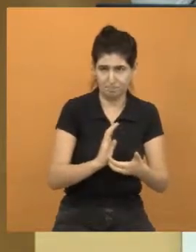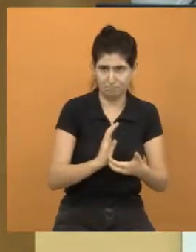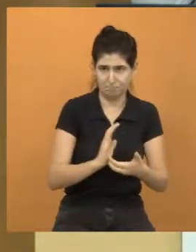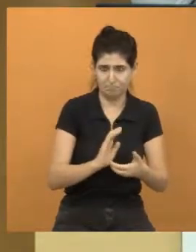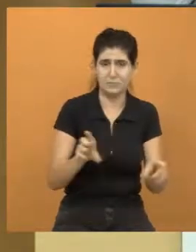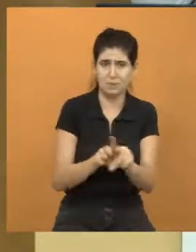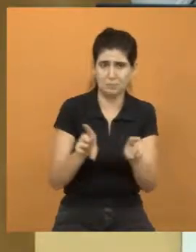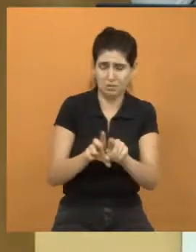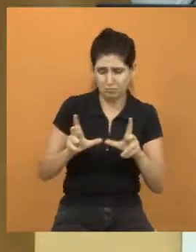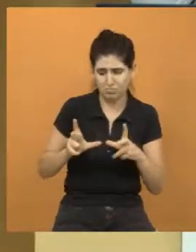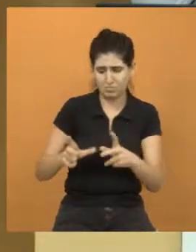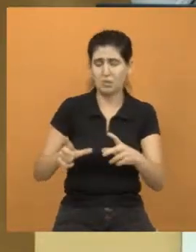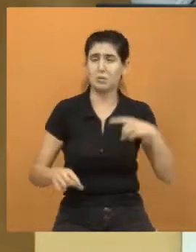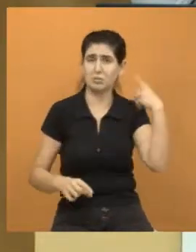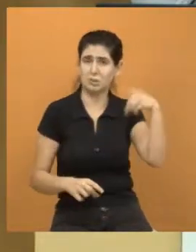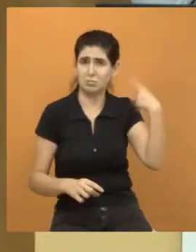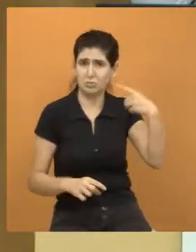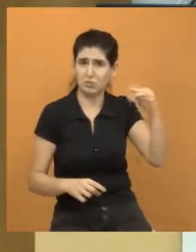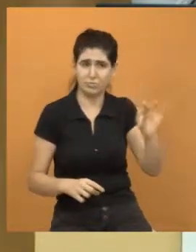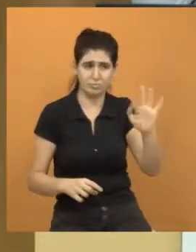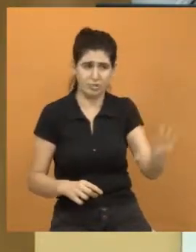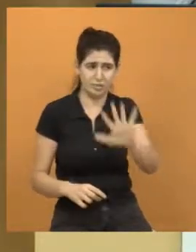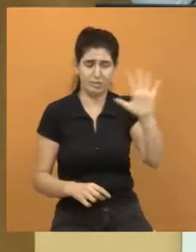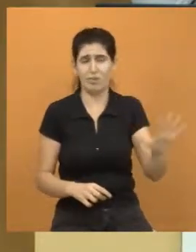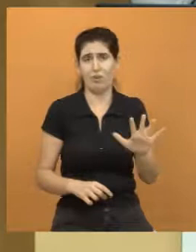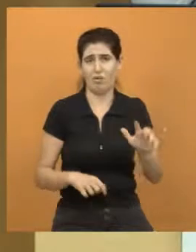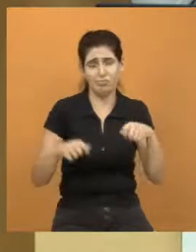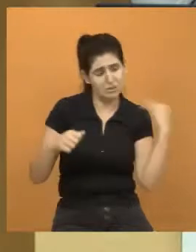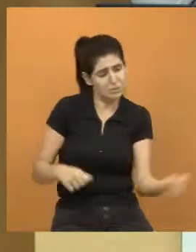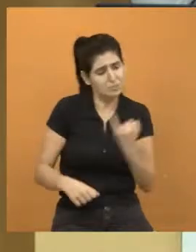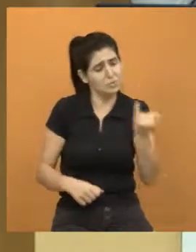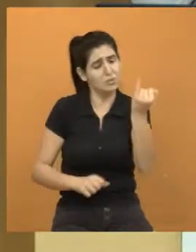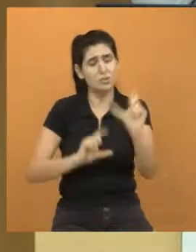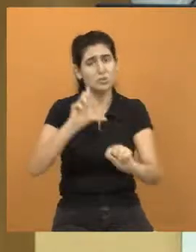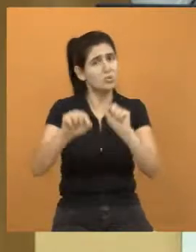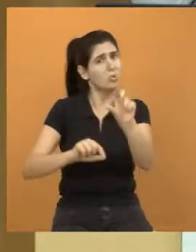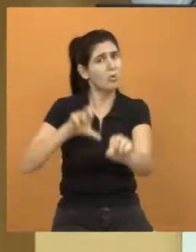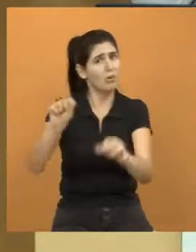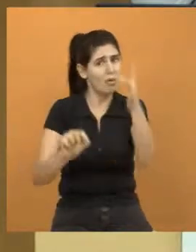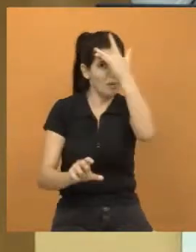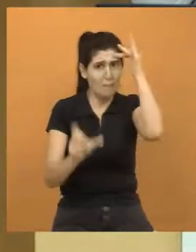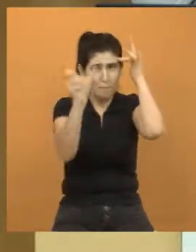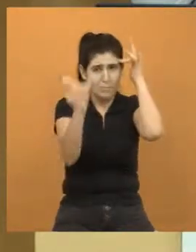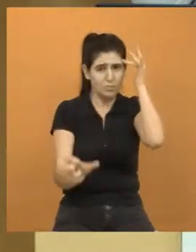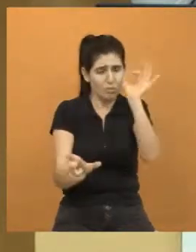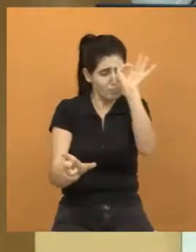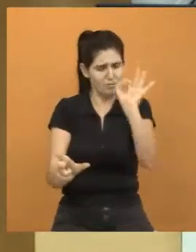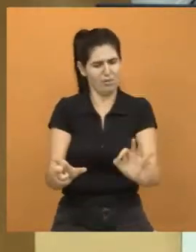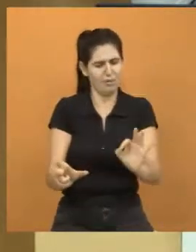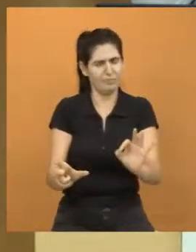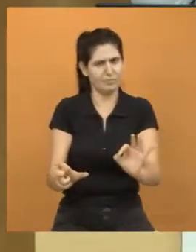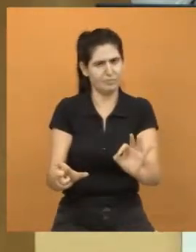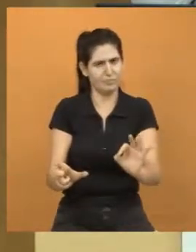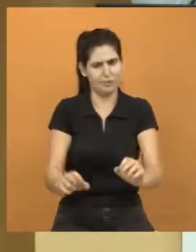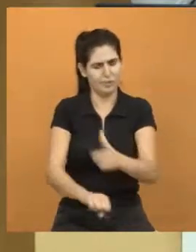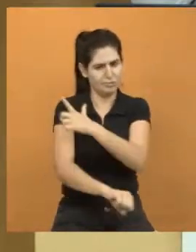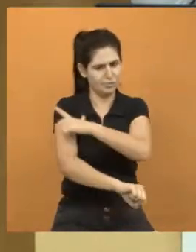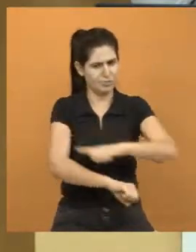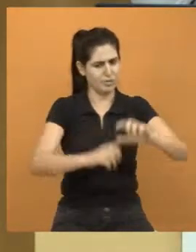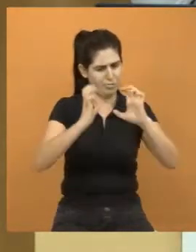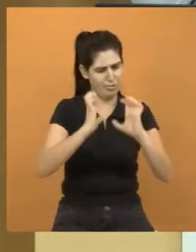na Câmara de Deputados Federal. É muito importante a gente começar a pensar em quem nós vamos